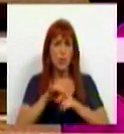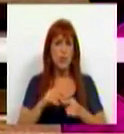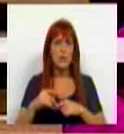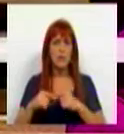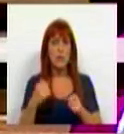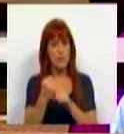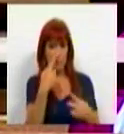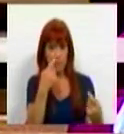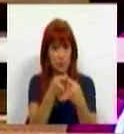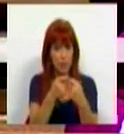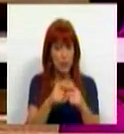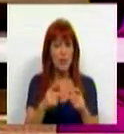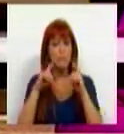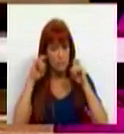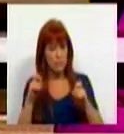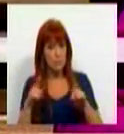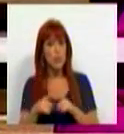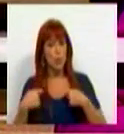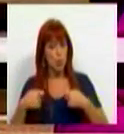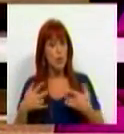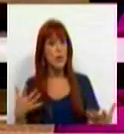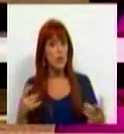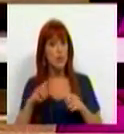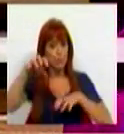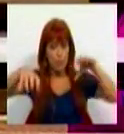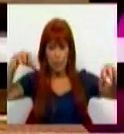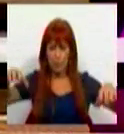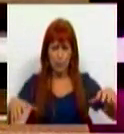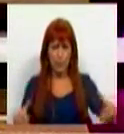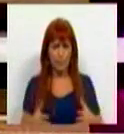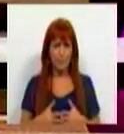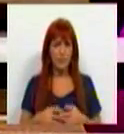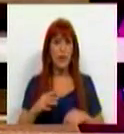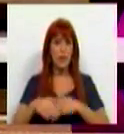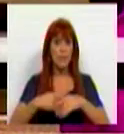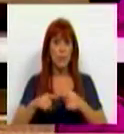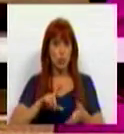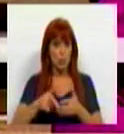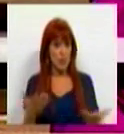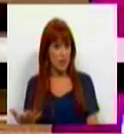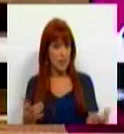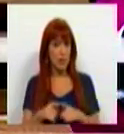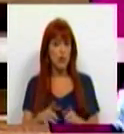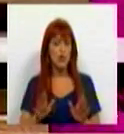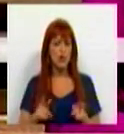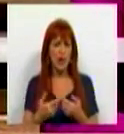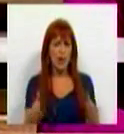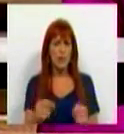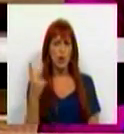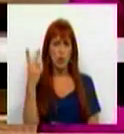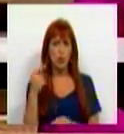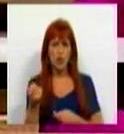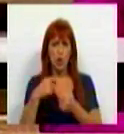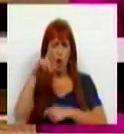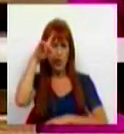serviços de proximidade e racionalizando os custos com instalações. No decurso do presente ano, foram já inauguradas duas lojas